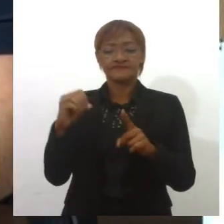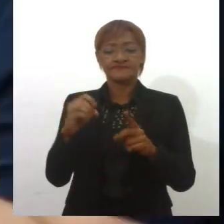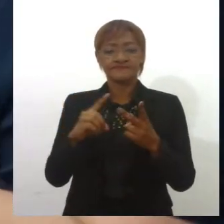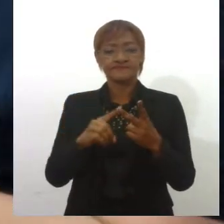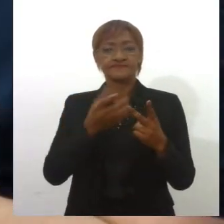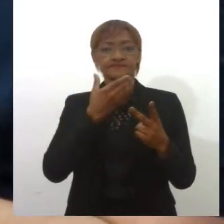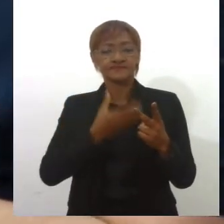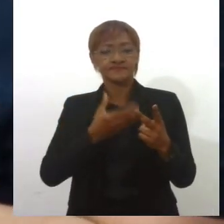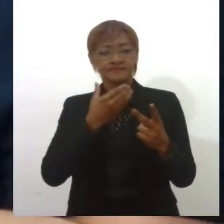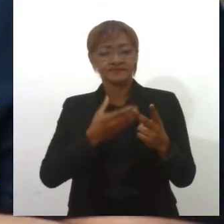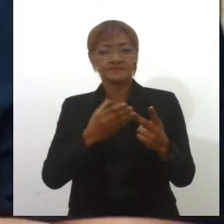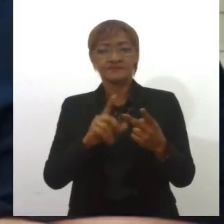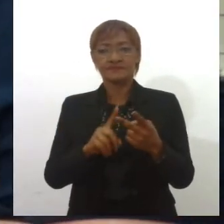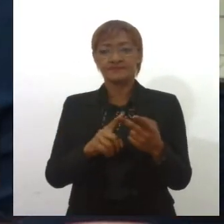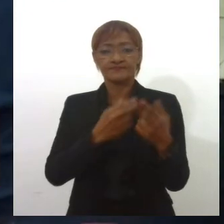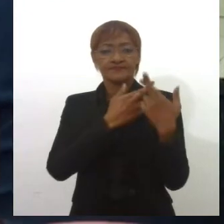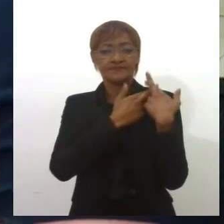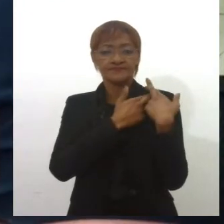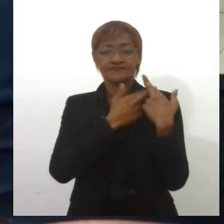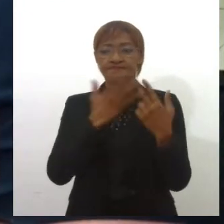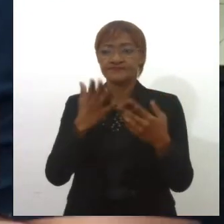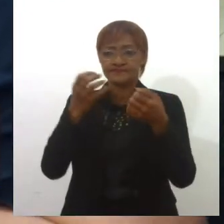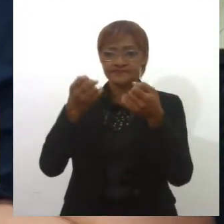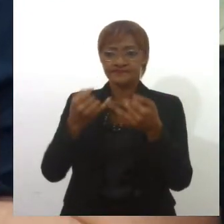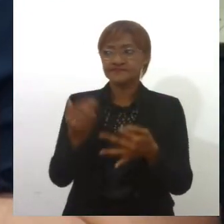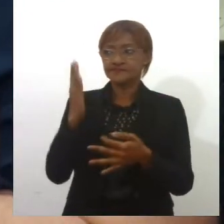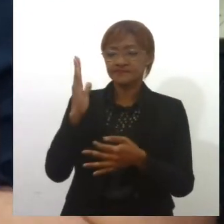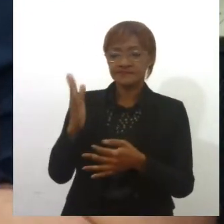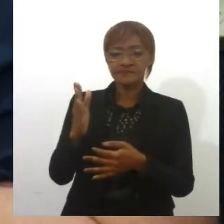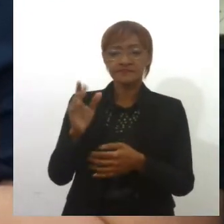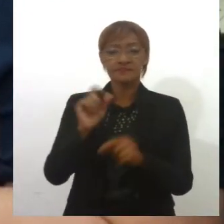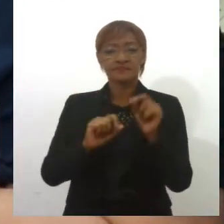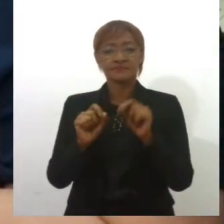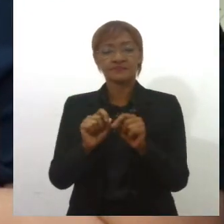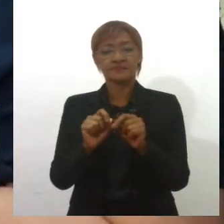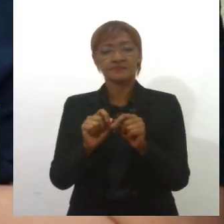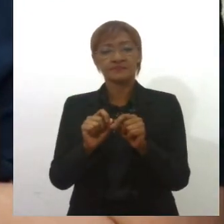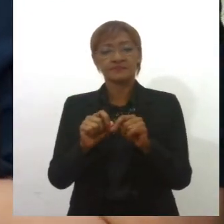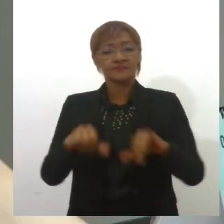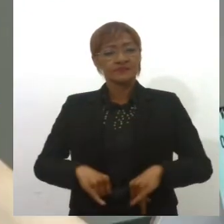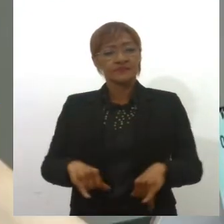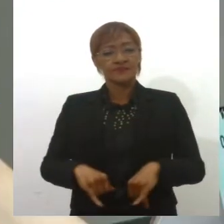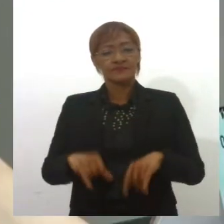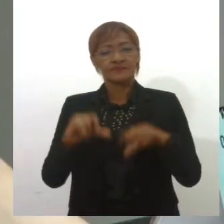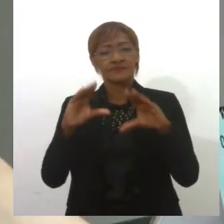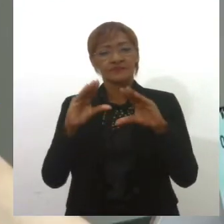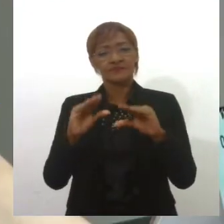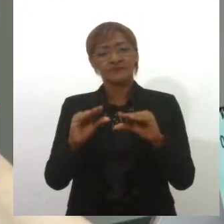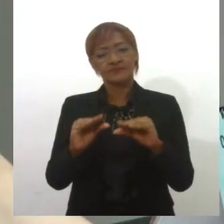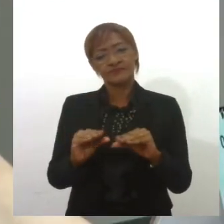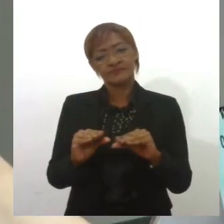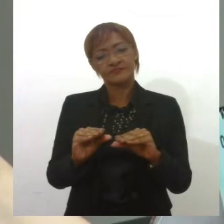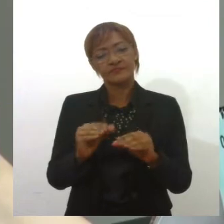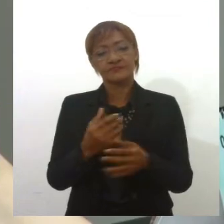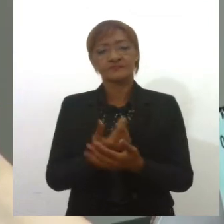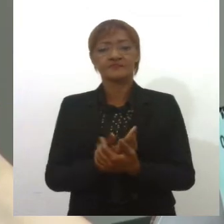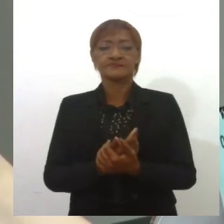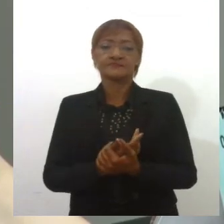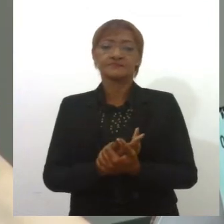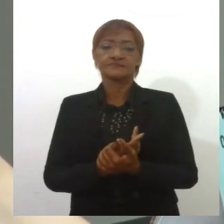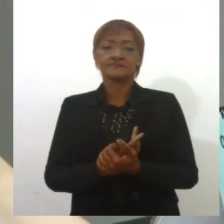dezembro. O autor do projeto falou que o intuito é amenizar o sofrimento destes pacientes. A instituição desse programa,